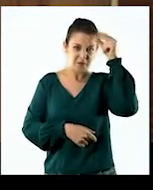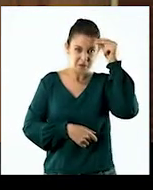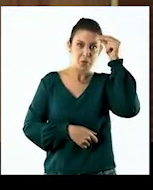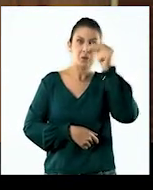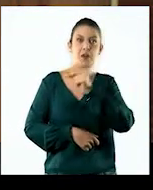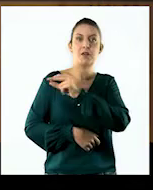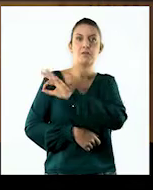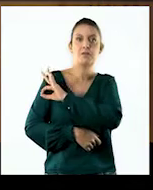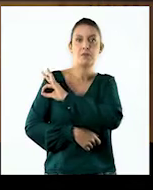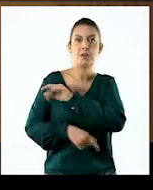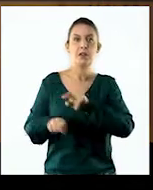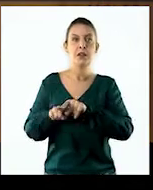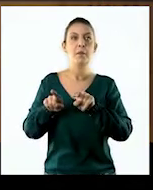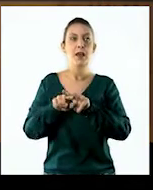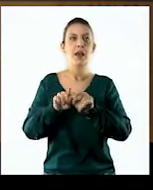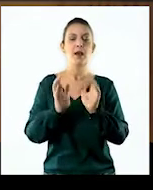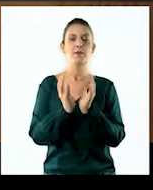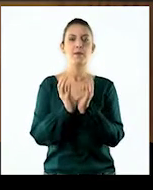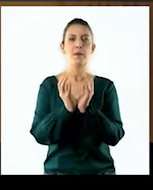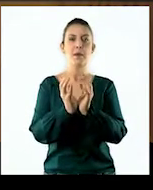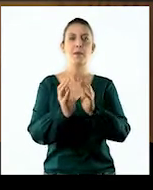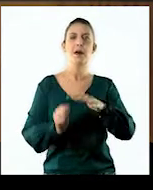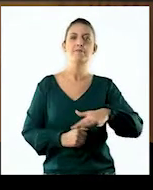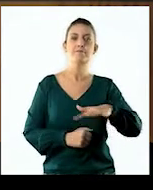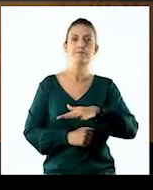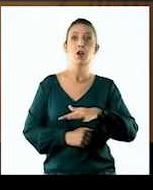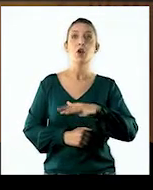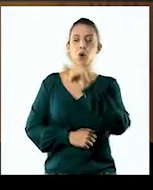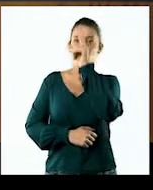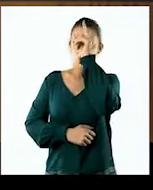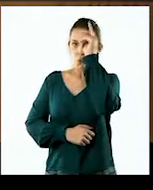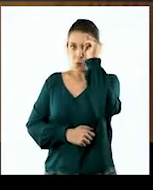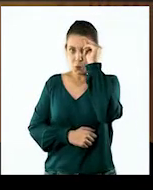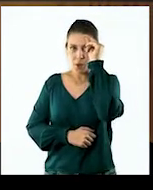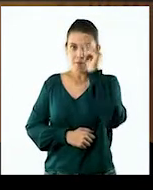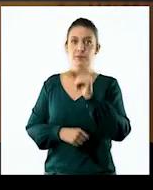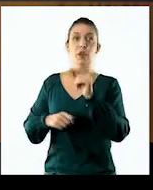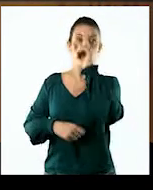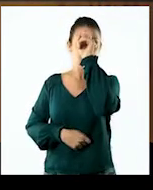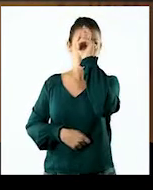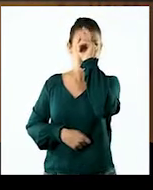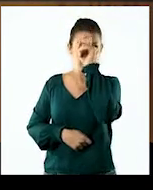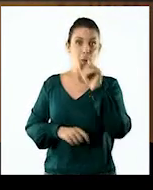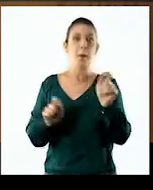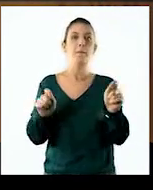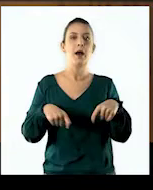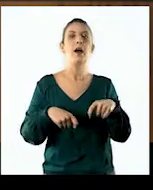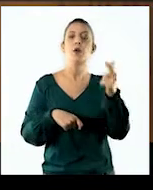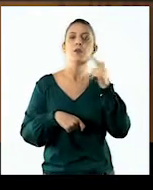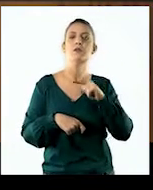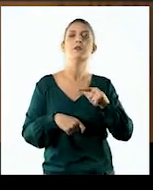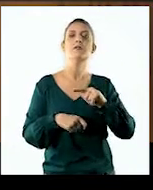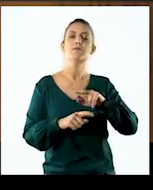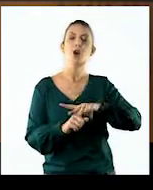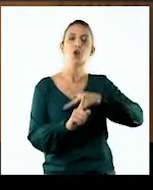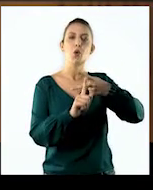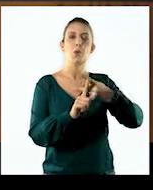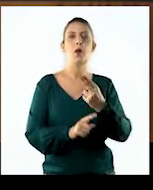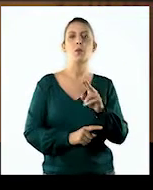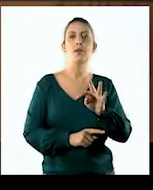pacaembu e no anhembi eles vão ajudar a desafogar os nossos hospitais e pelo nós vamos dobrar